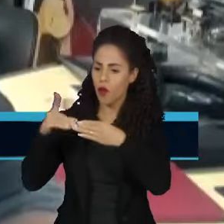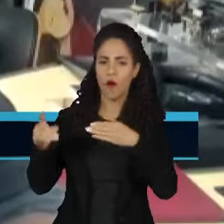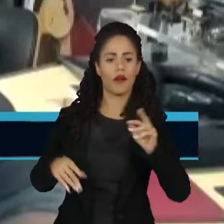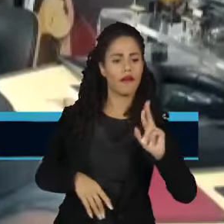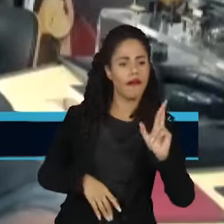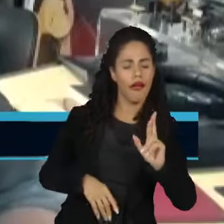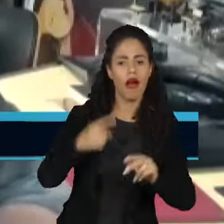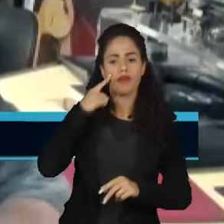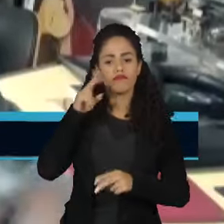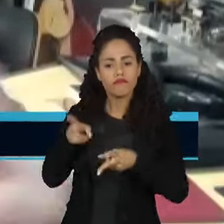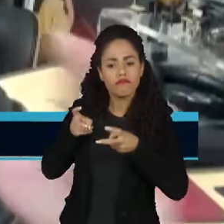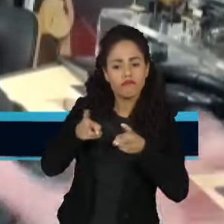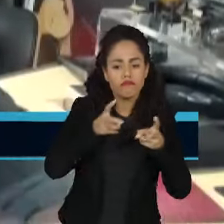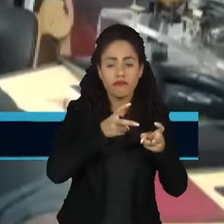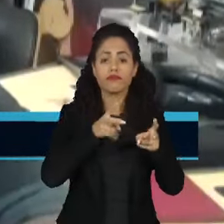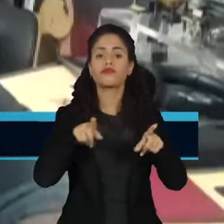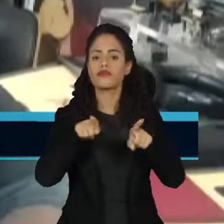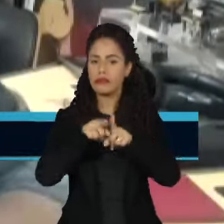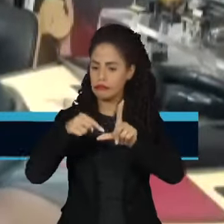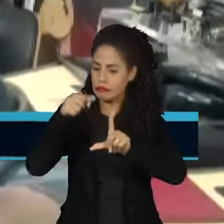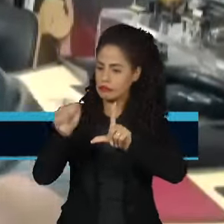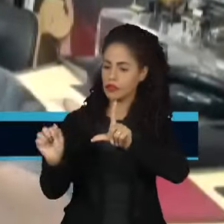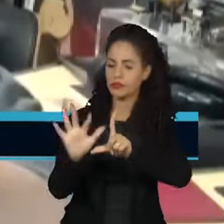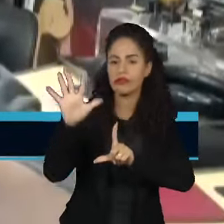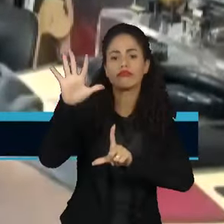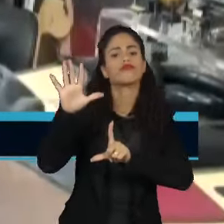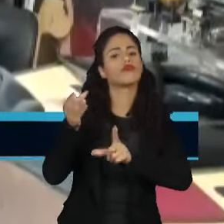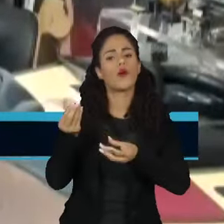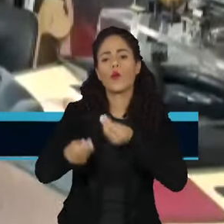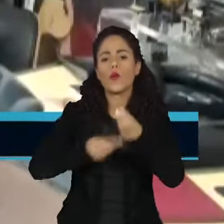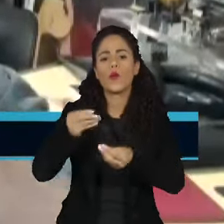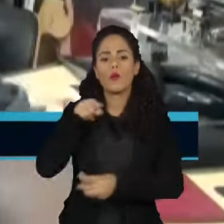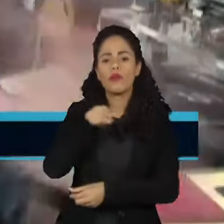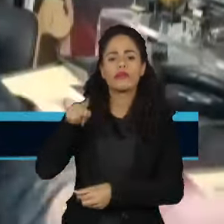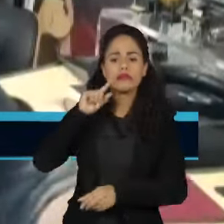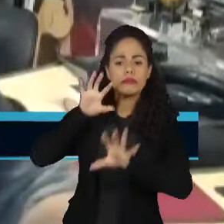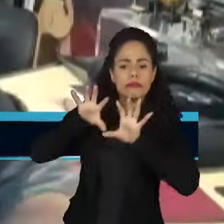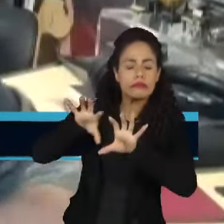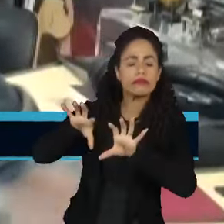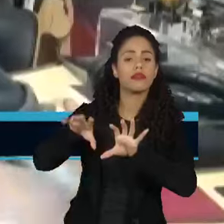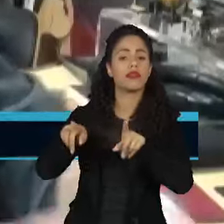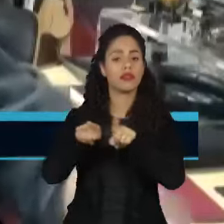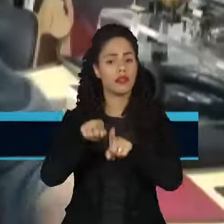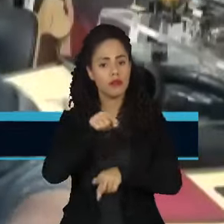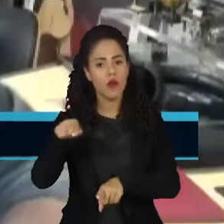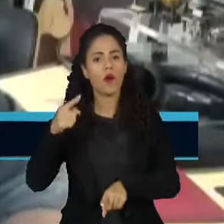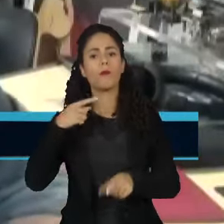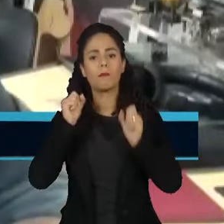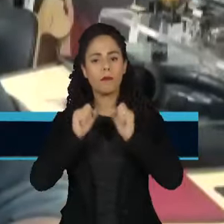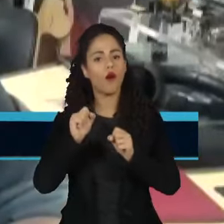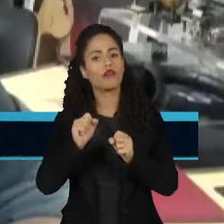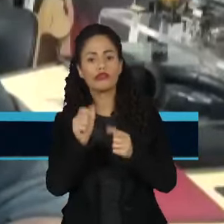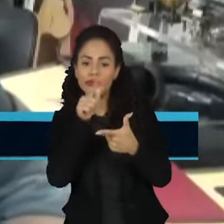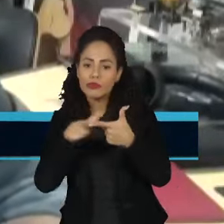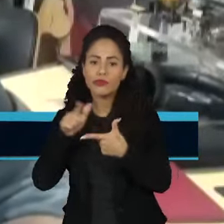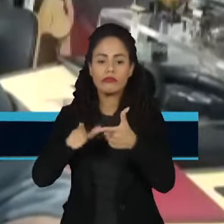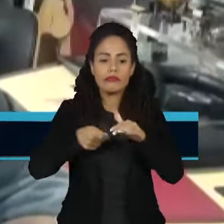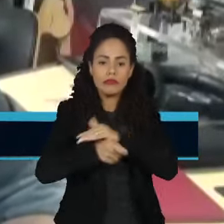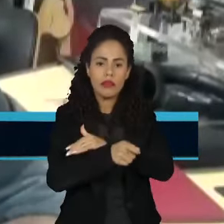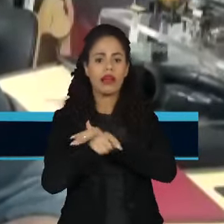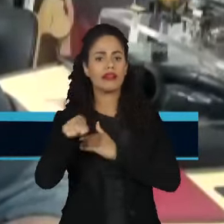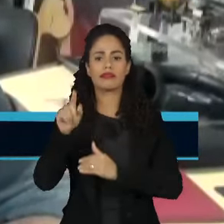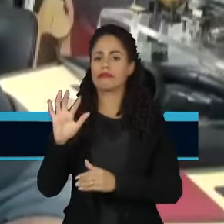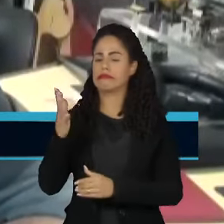né, que pode afetar a inflação, que pode reverter investimentos, enfim, isso